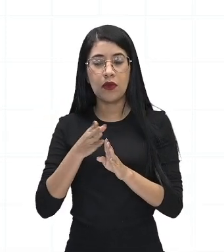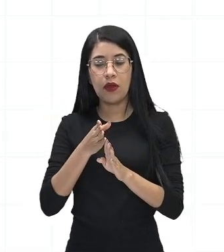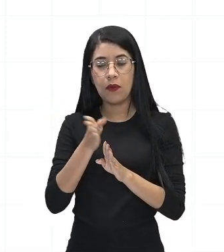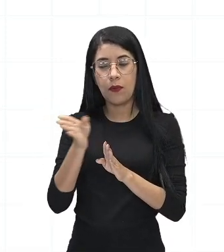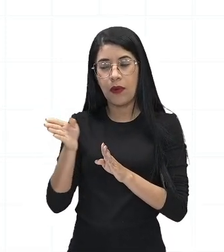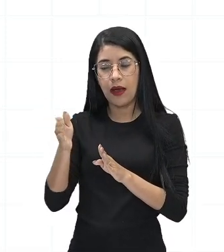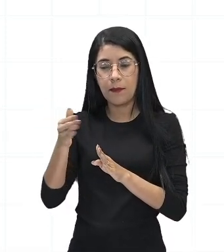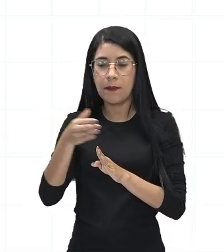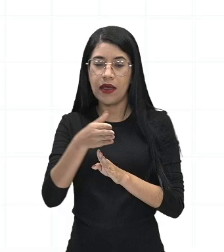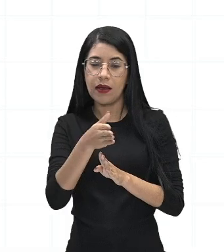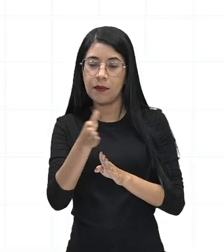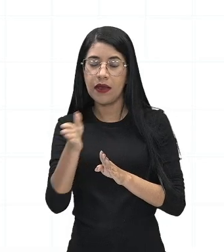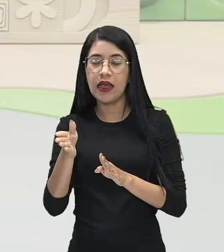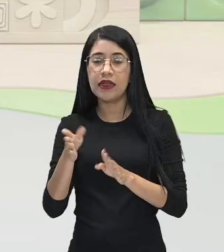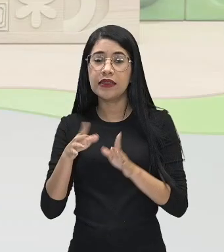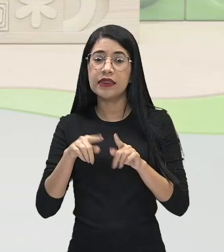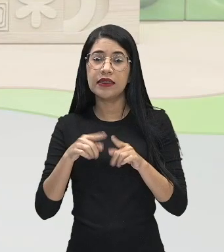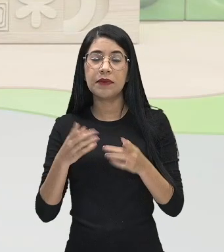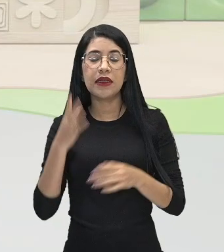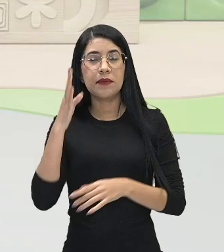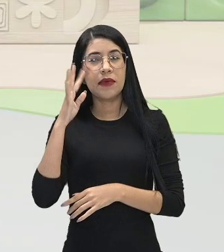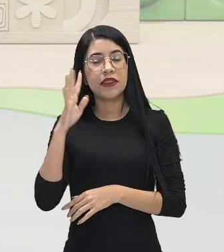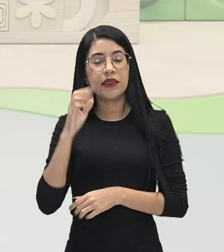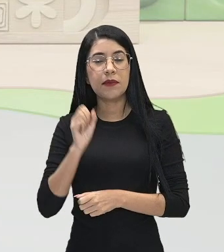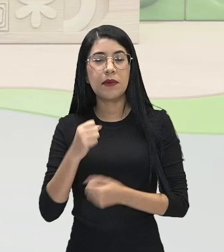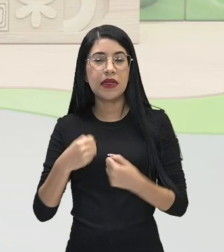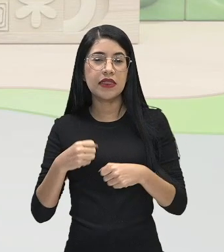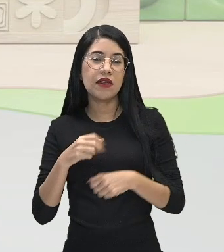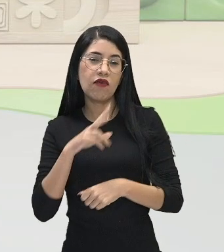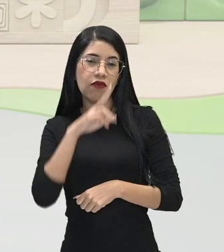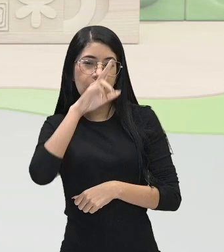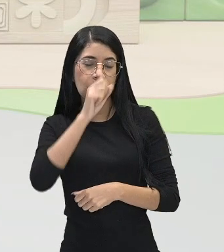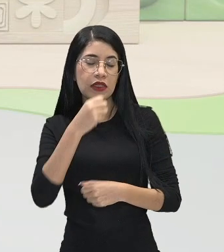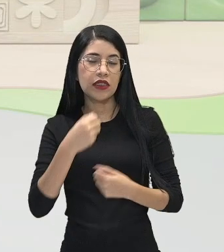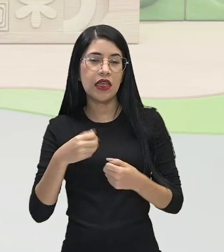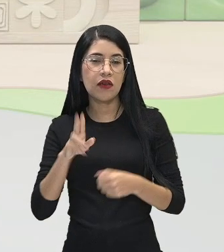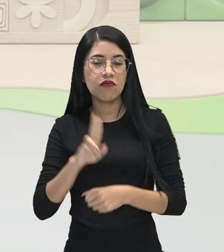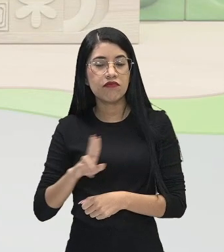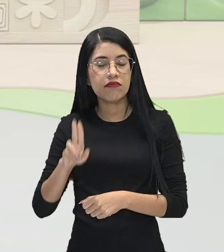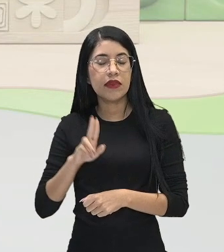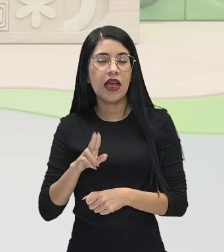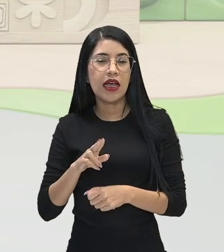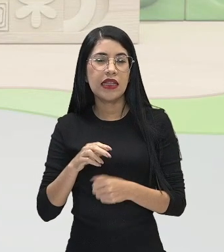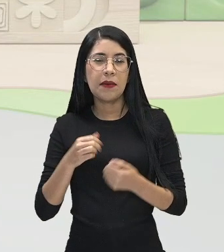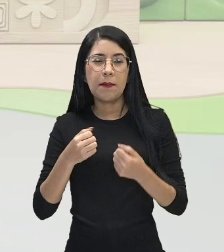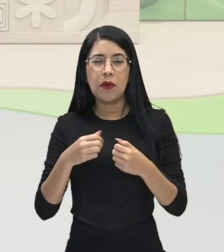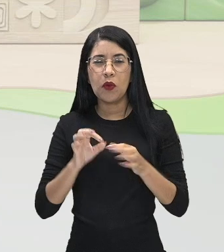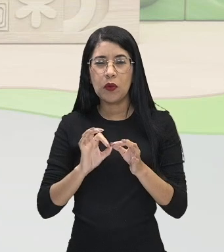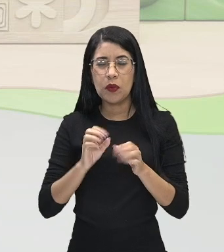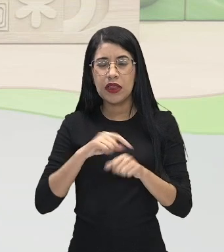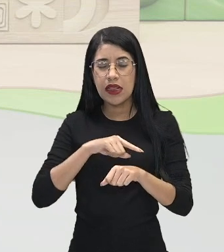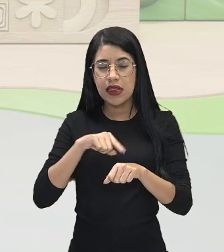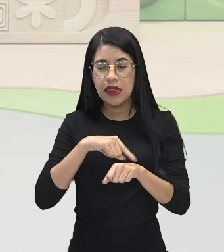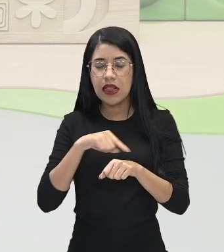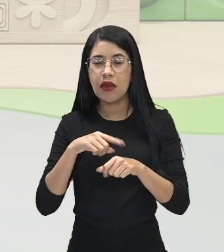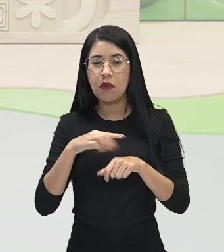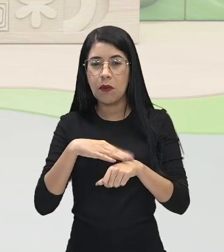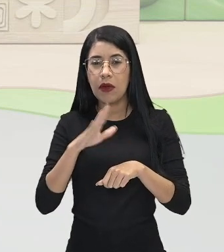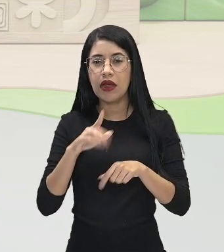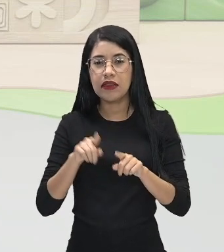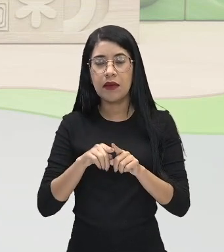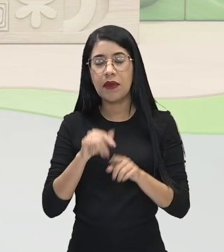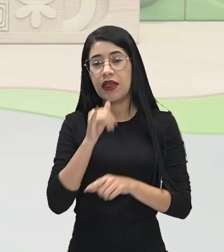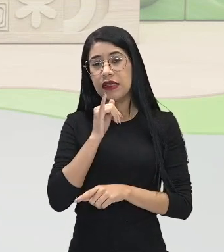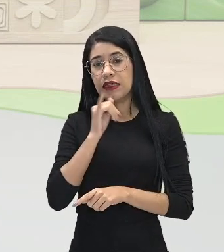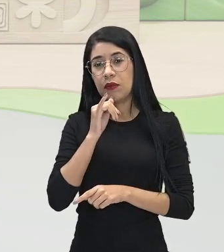Então imagina aí que você precisa aplicar uma força por muito tempo, né? Imagina aí que você quer, por exemplo, levantar essa bola durante